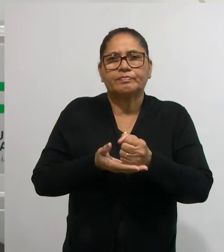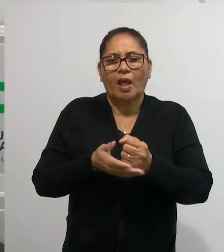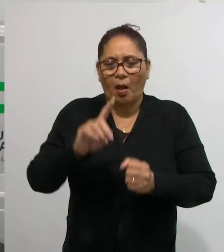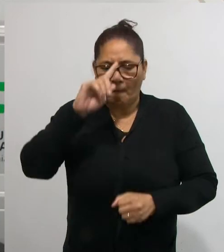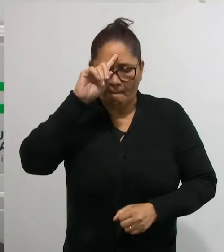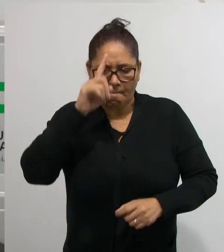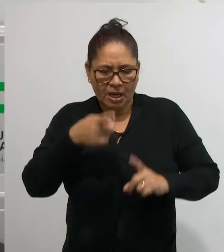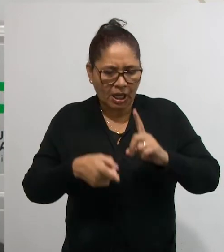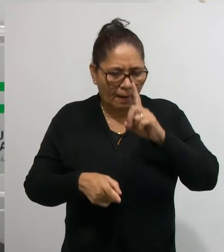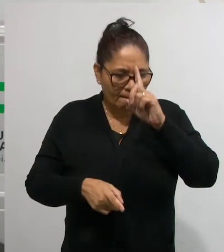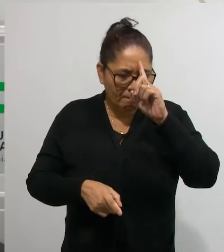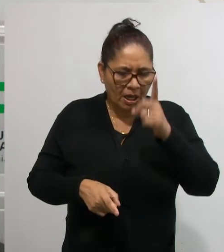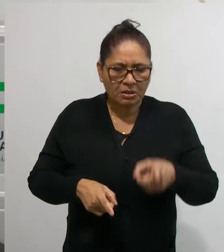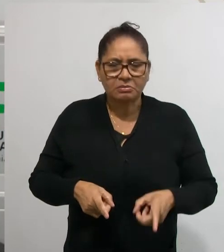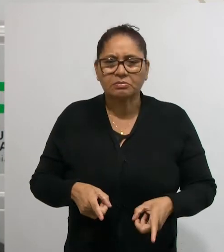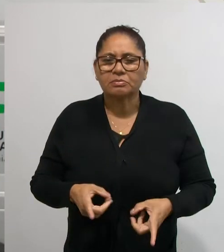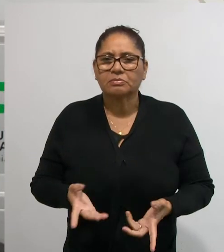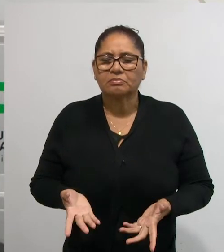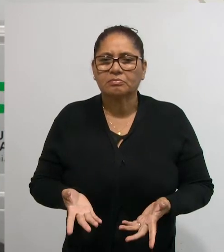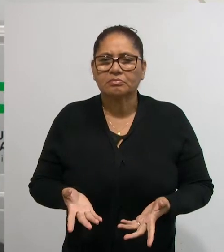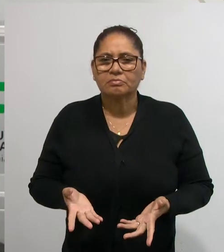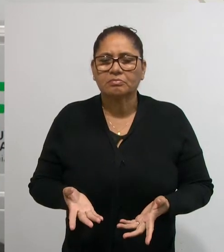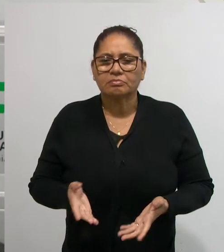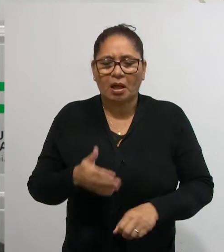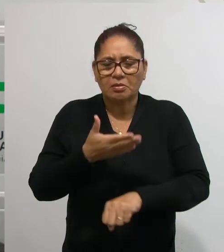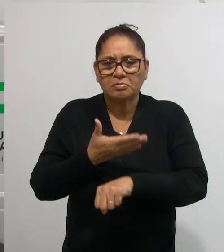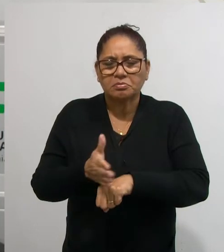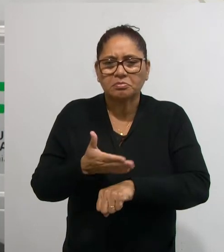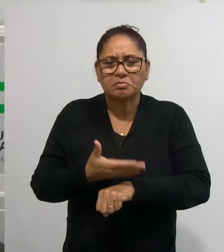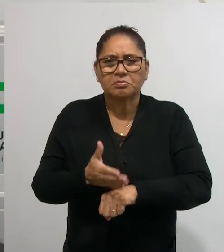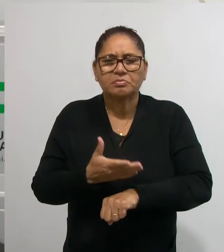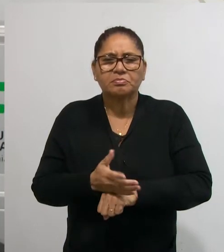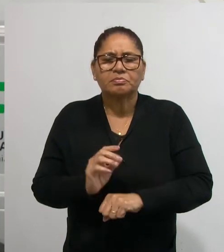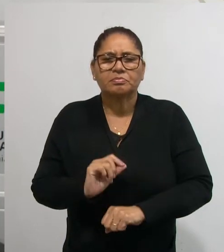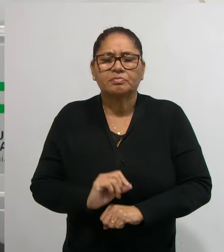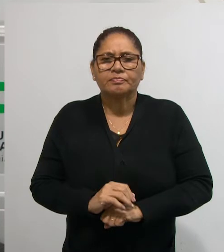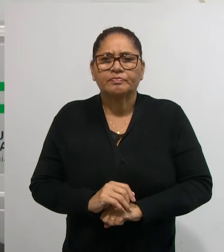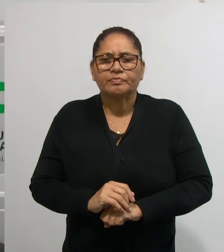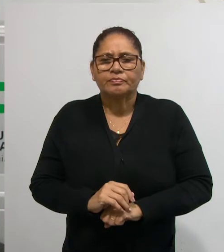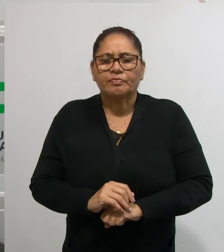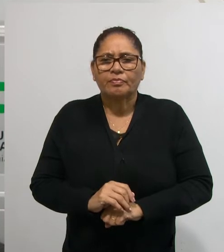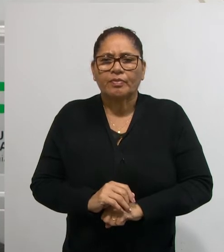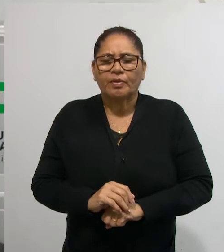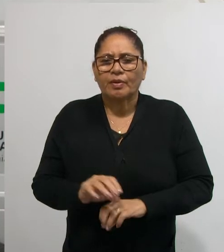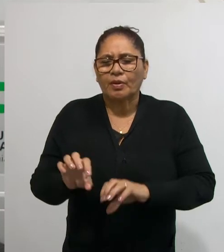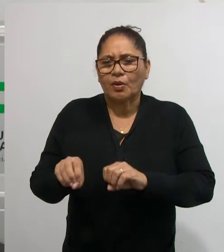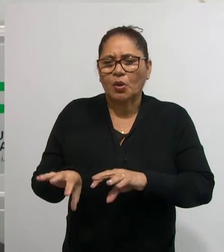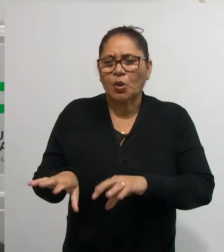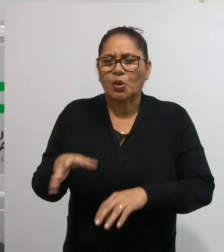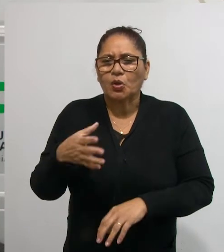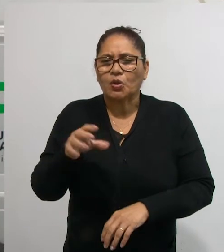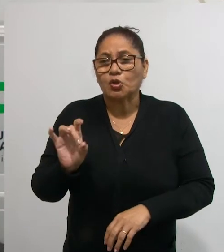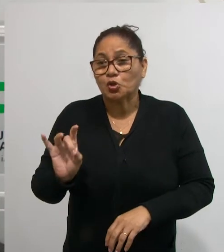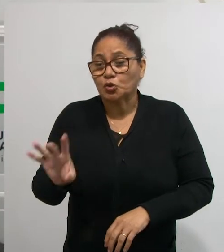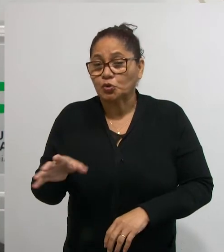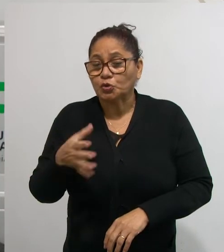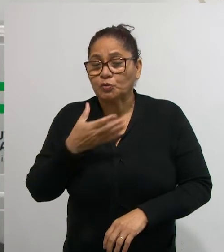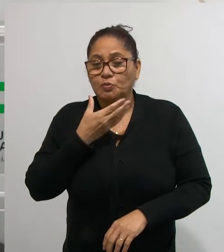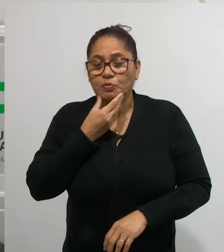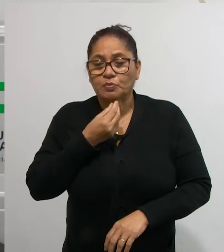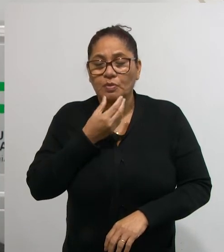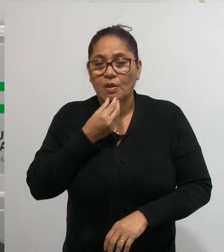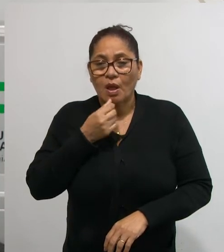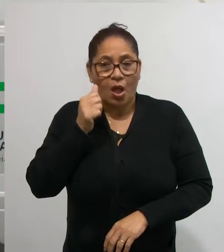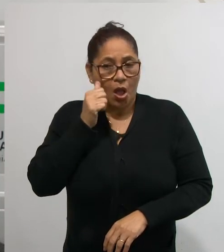na memorização, práticas, um ensino voltado somente para homens, né, as mulheres